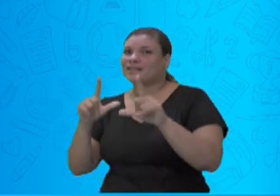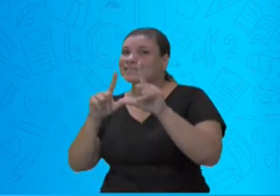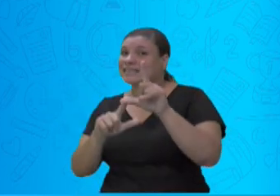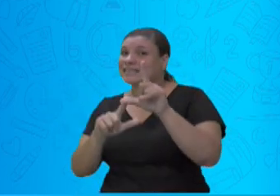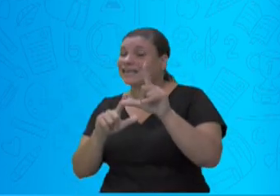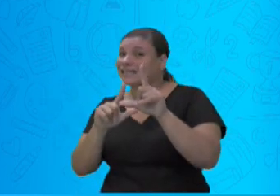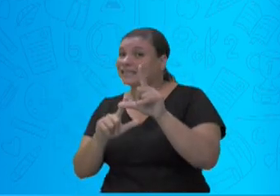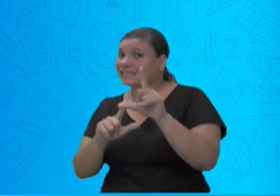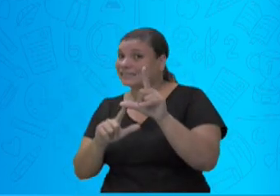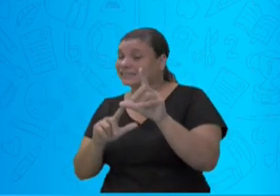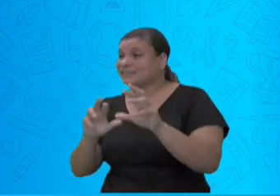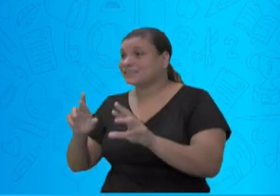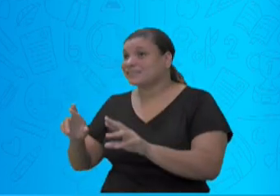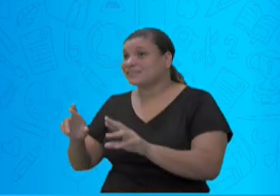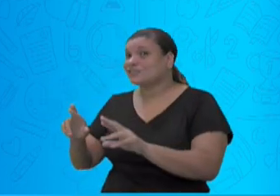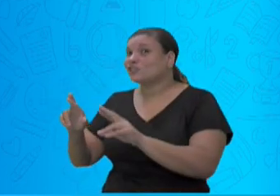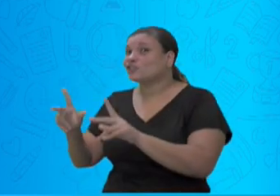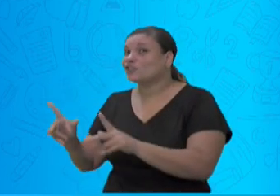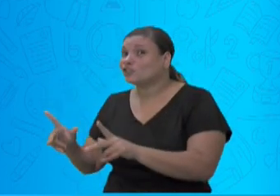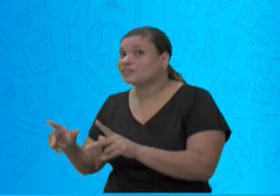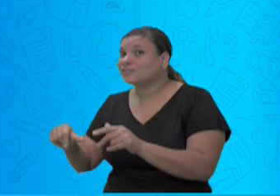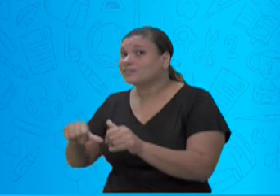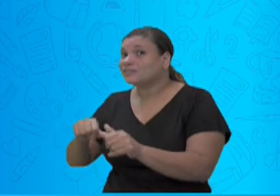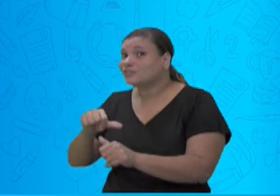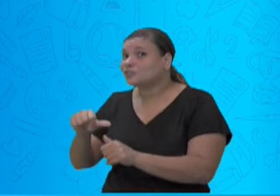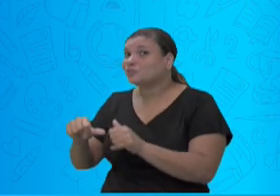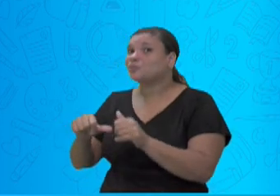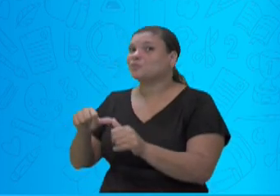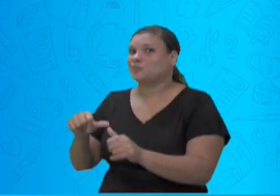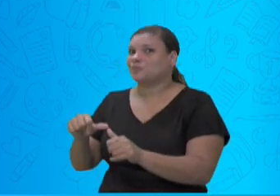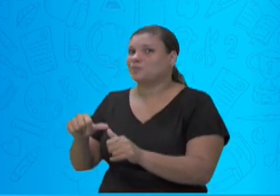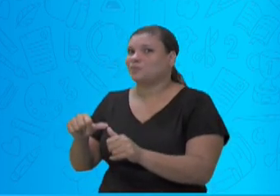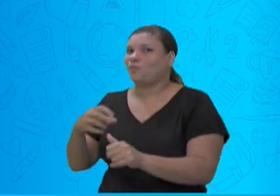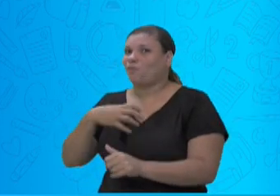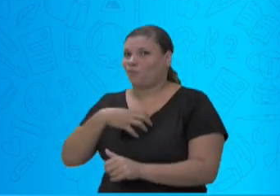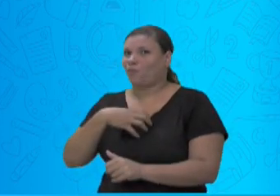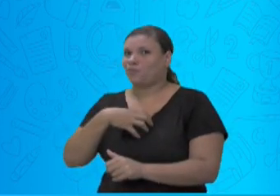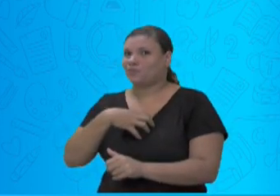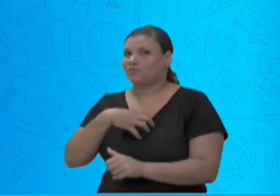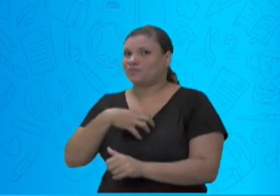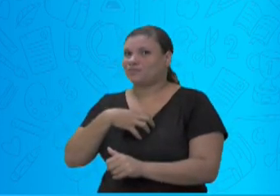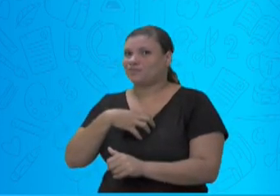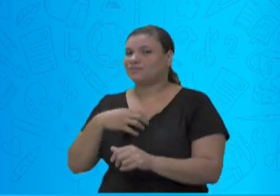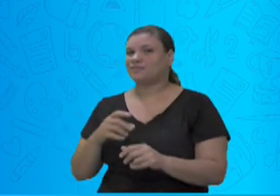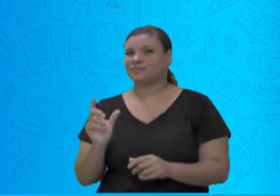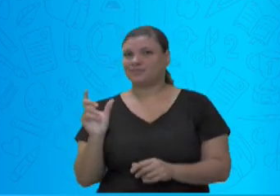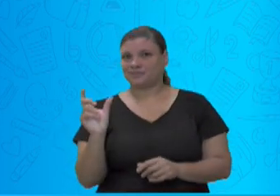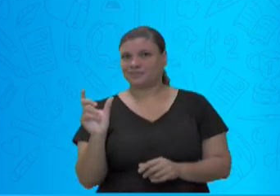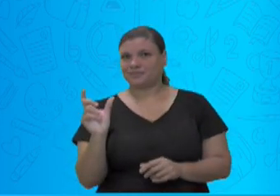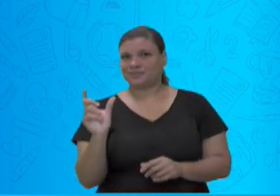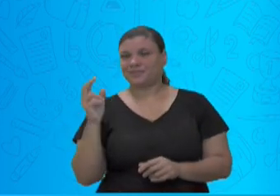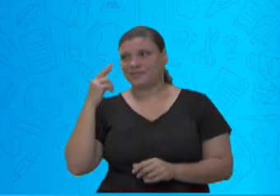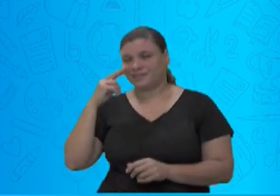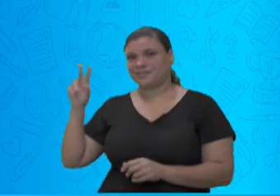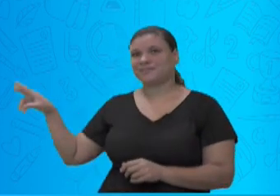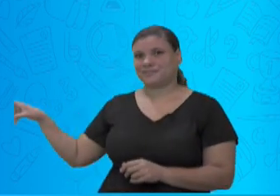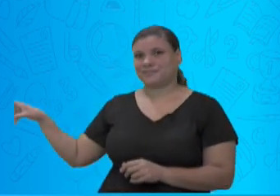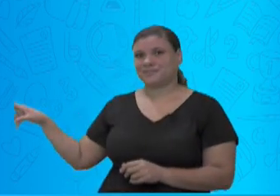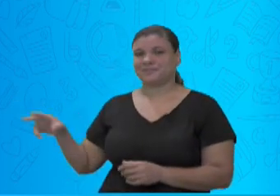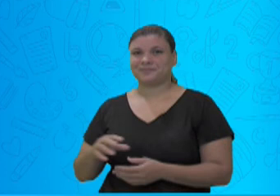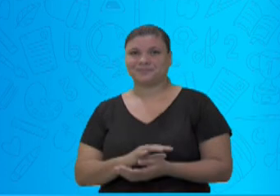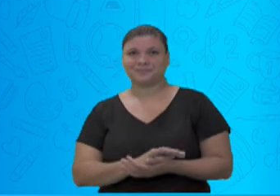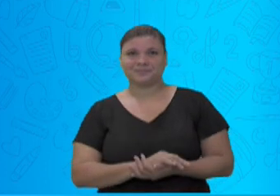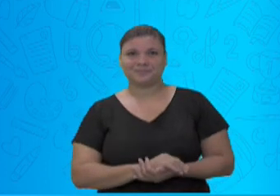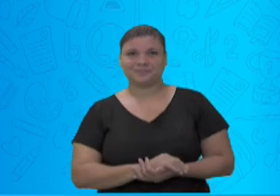elas expressam sentidos diferentes sim. Olha o primeiro, imposto, tributo. Já o